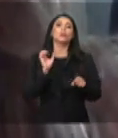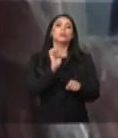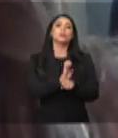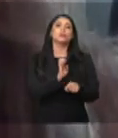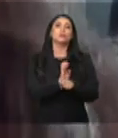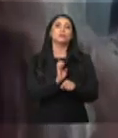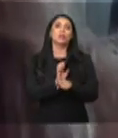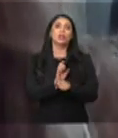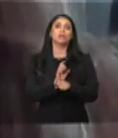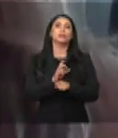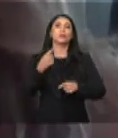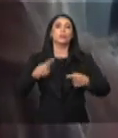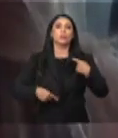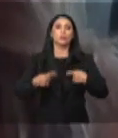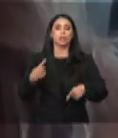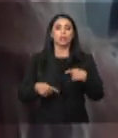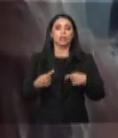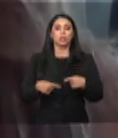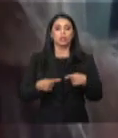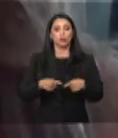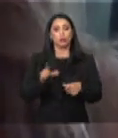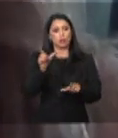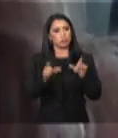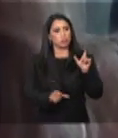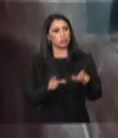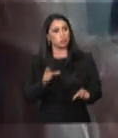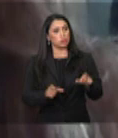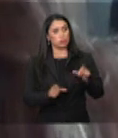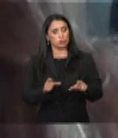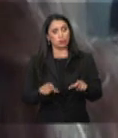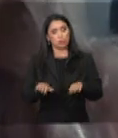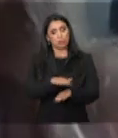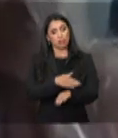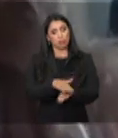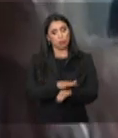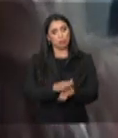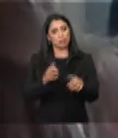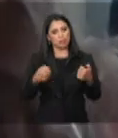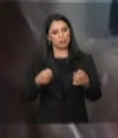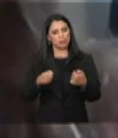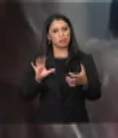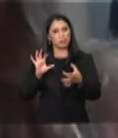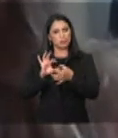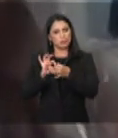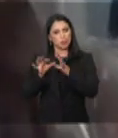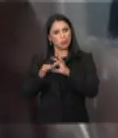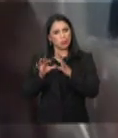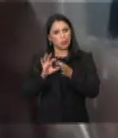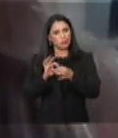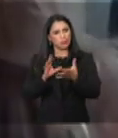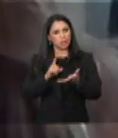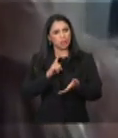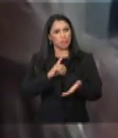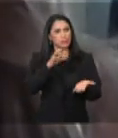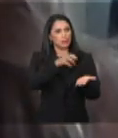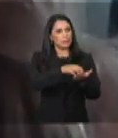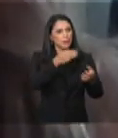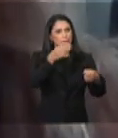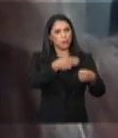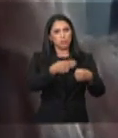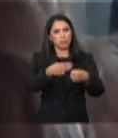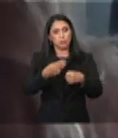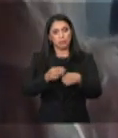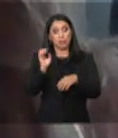de políticas com as pessoas em situação de rua precisamos que os contextos aumentam foram regionais municipais